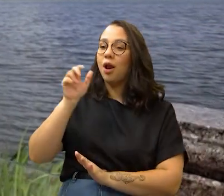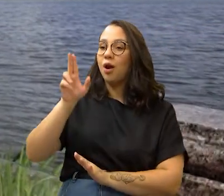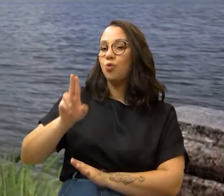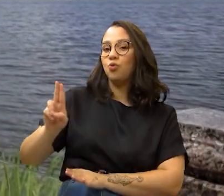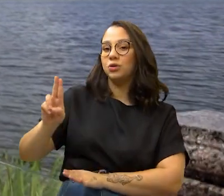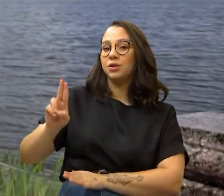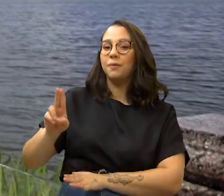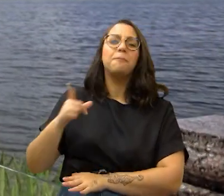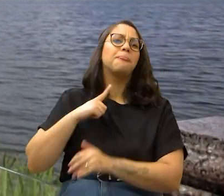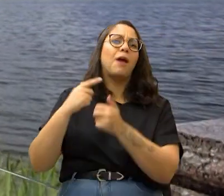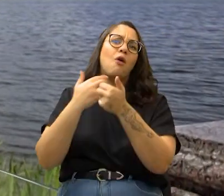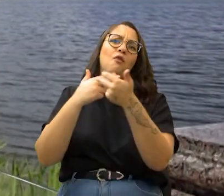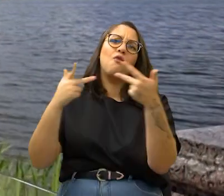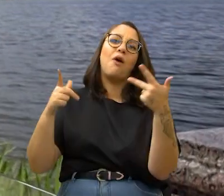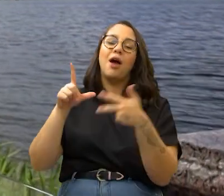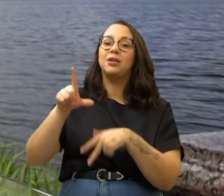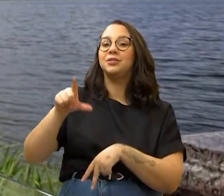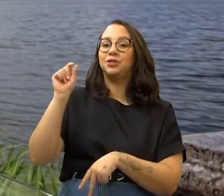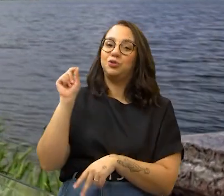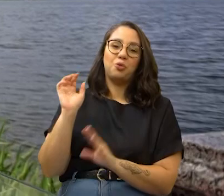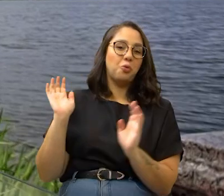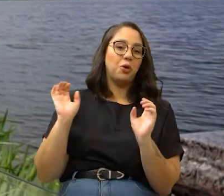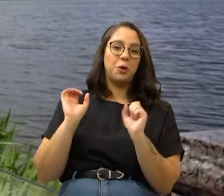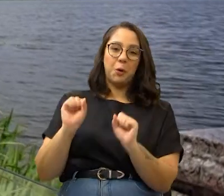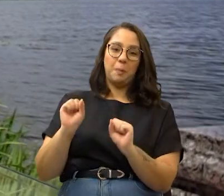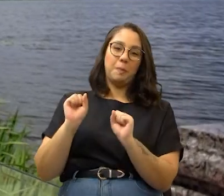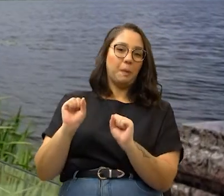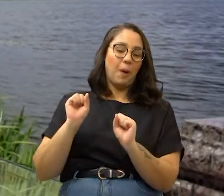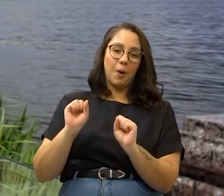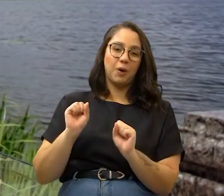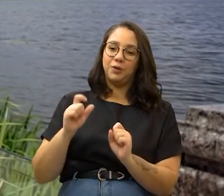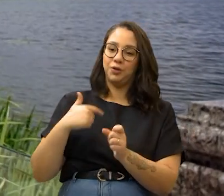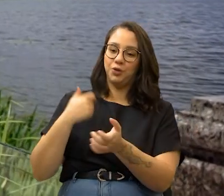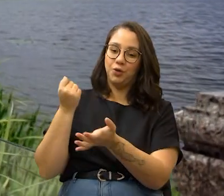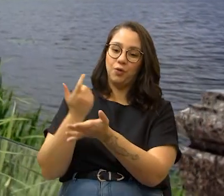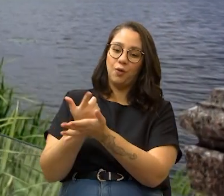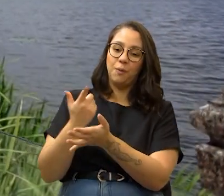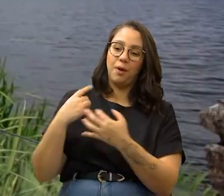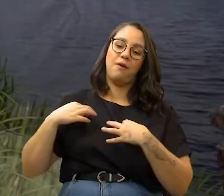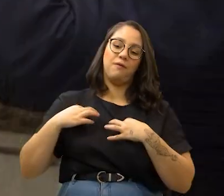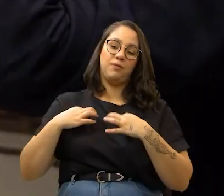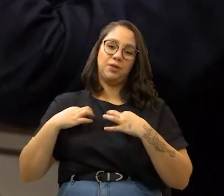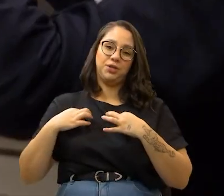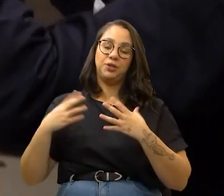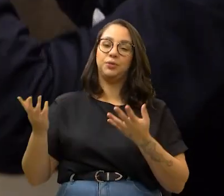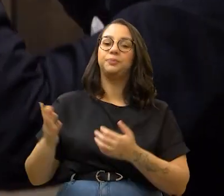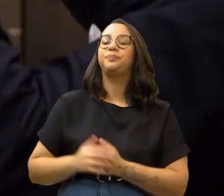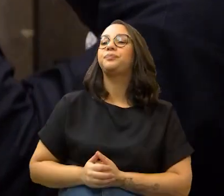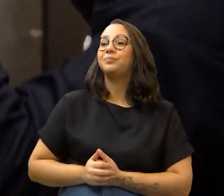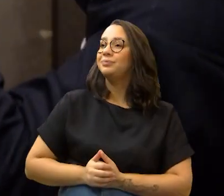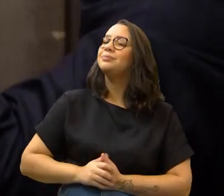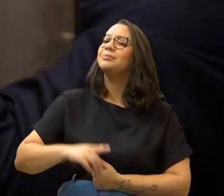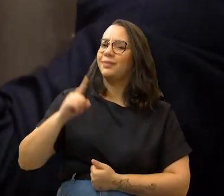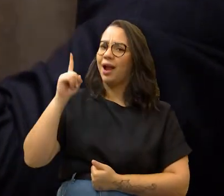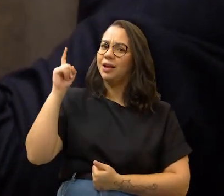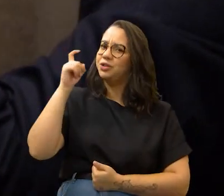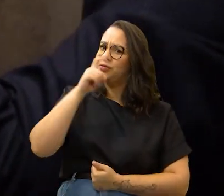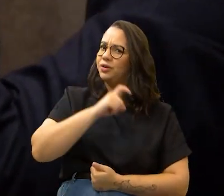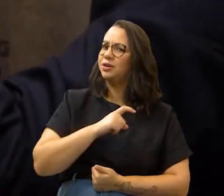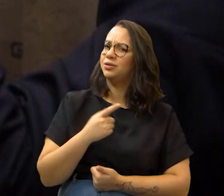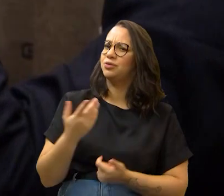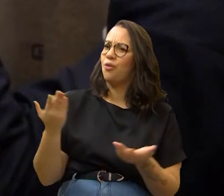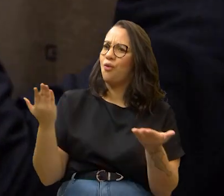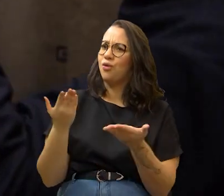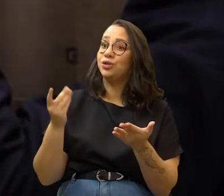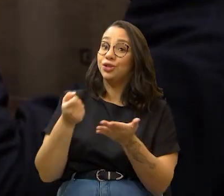E ela tem várias possibilidades de fazer a sua aquisição do seu vestido, né? Hoje eu dificilmente vejo